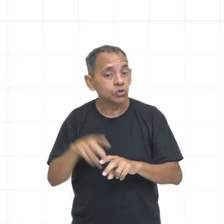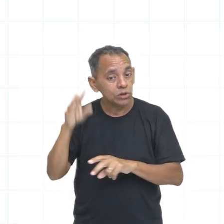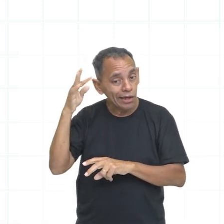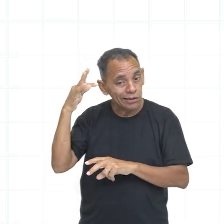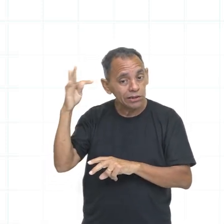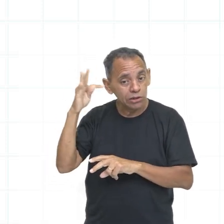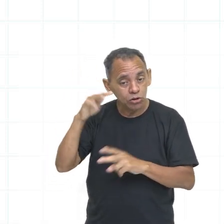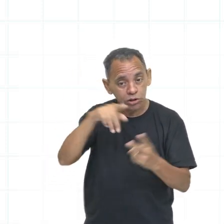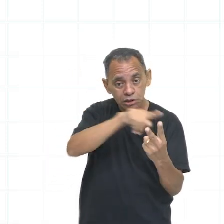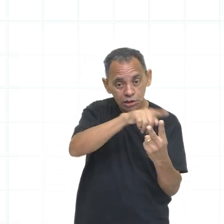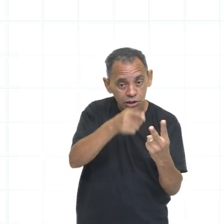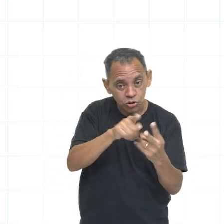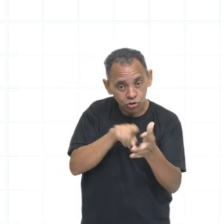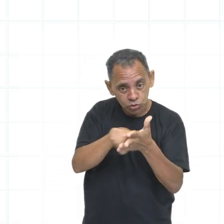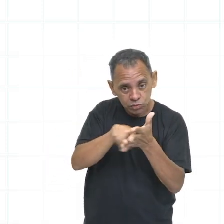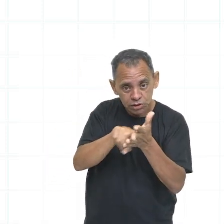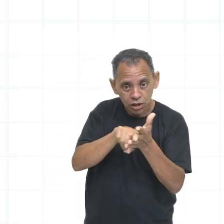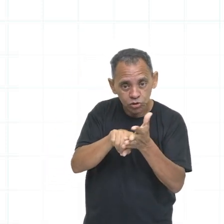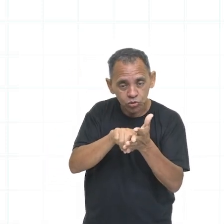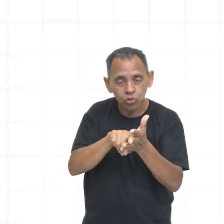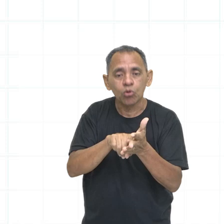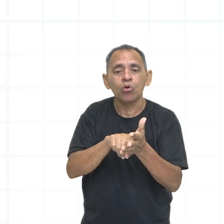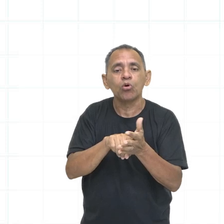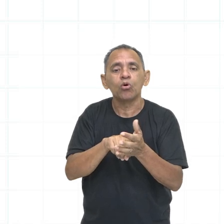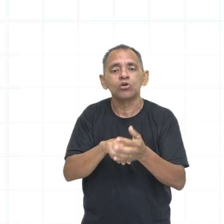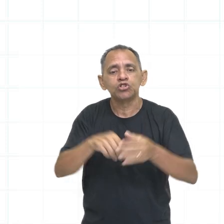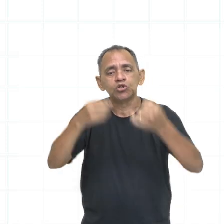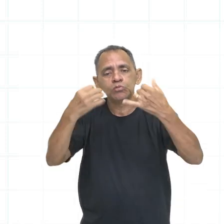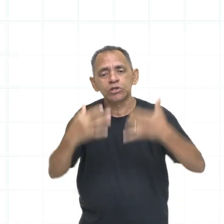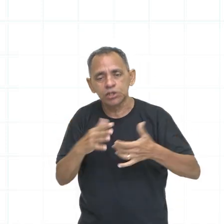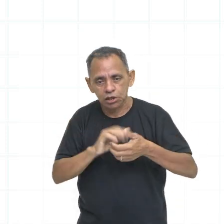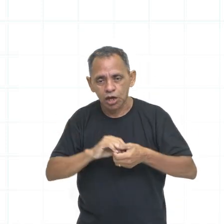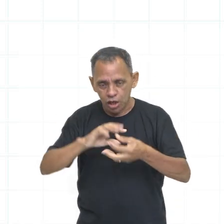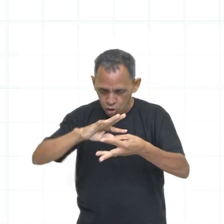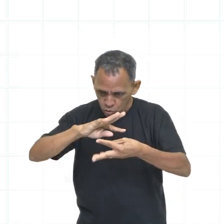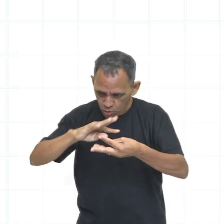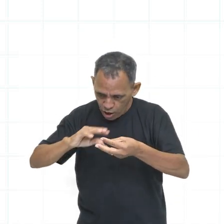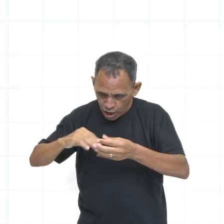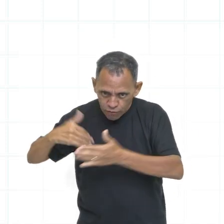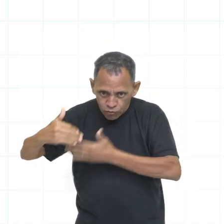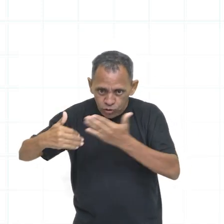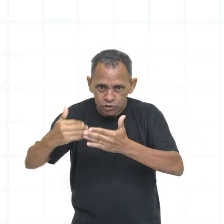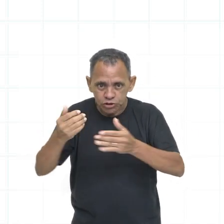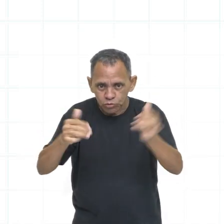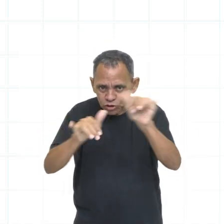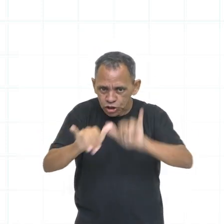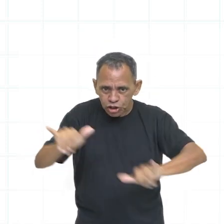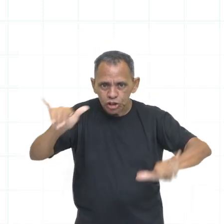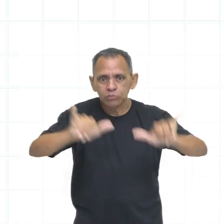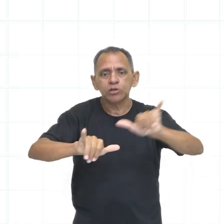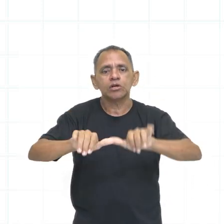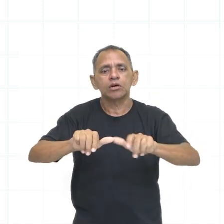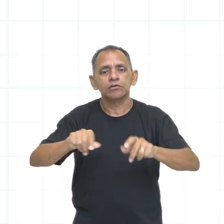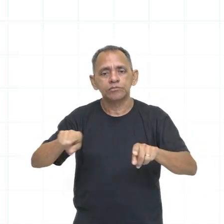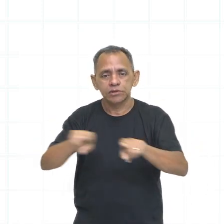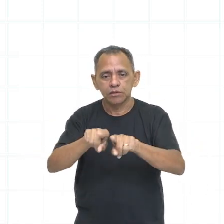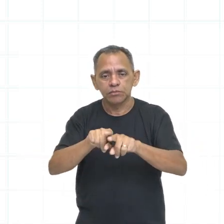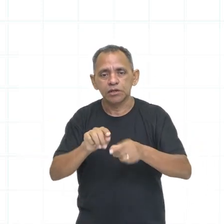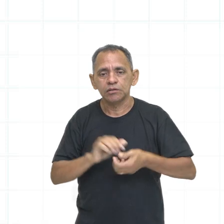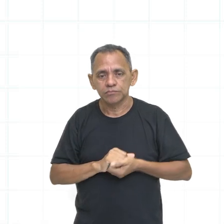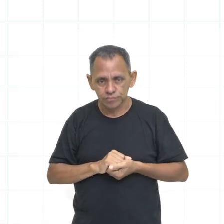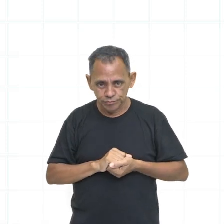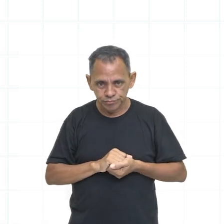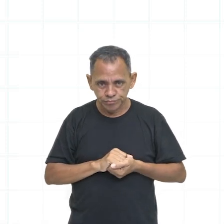numa evolução química. Então, eram moléculas orgânicas que evoluíram a